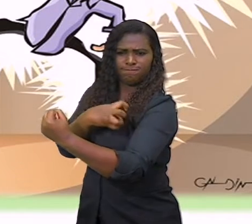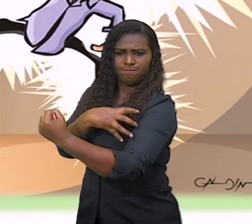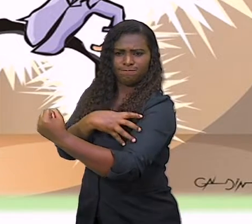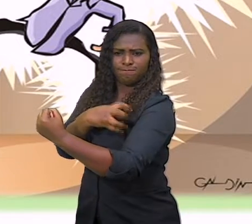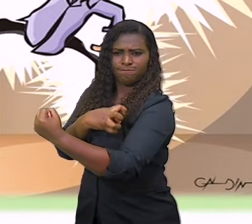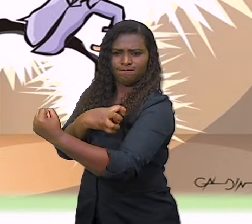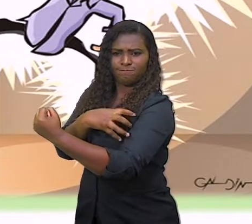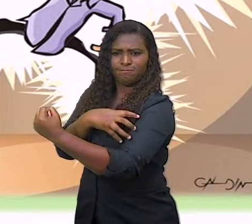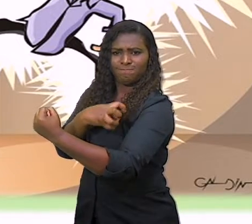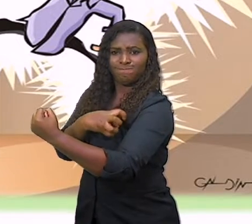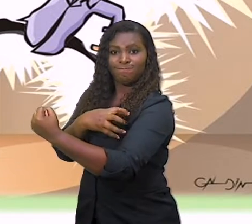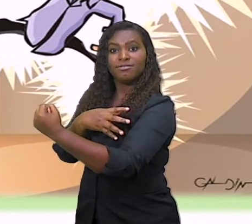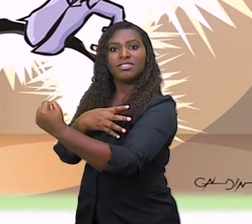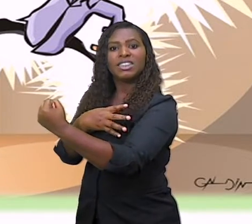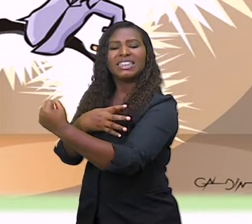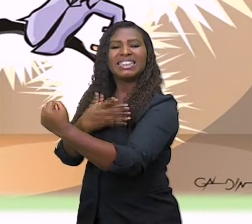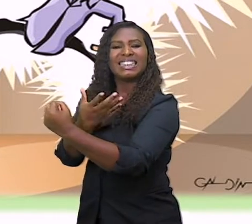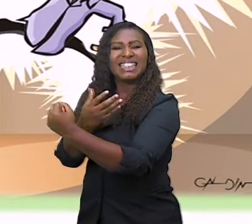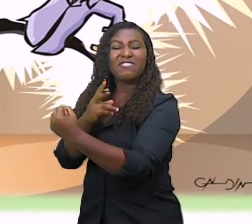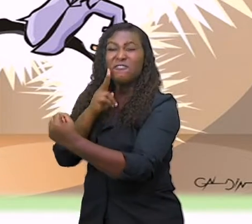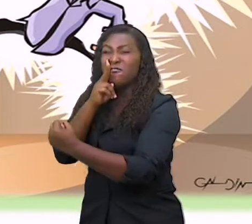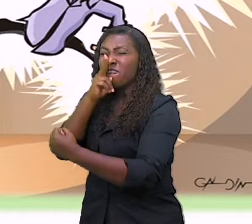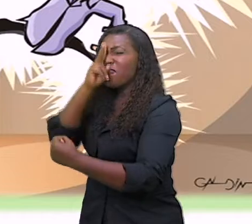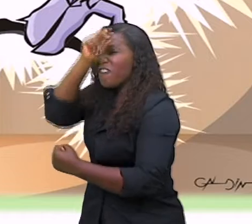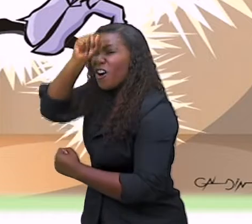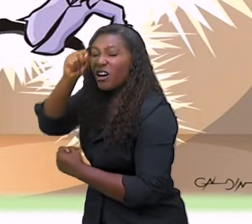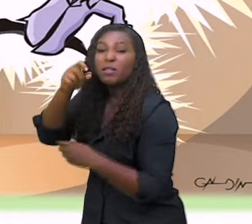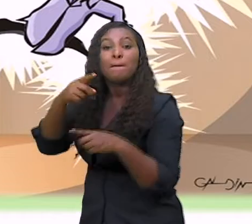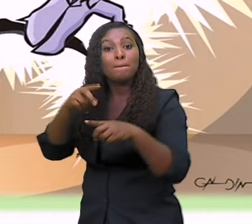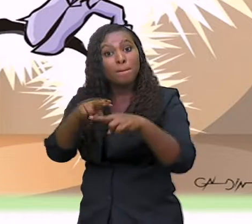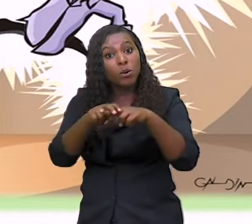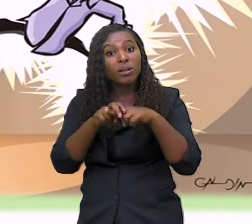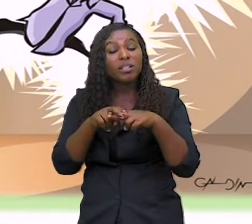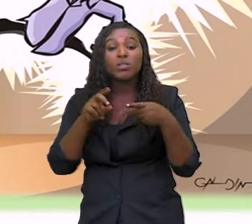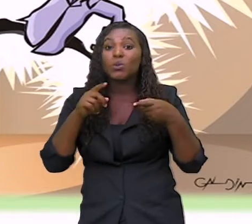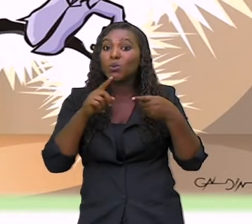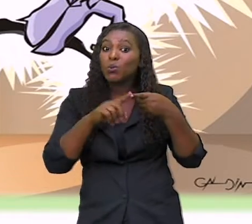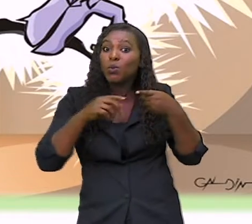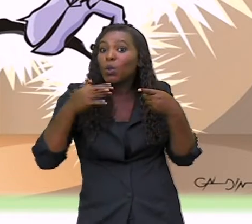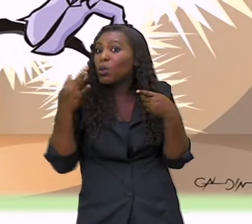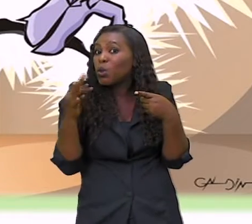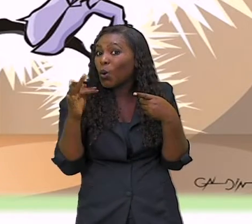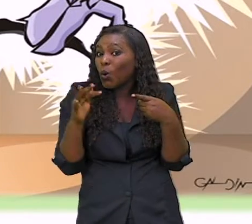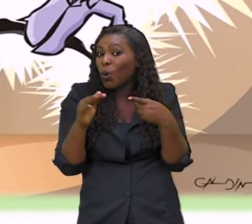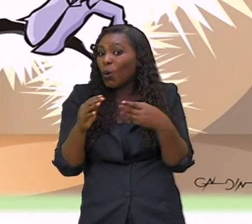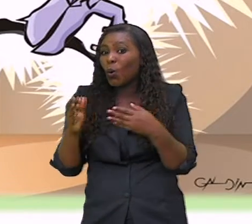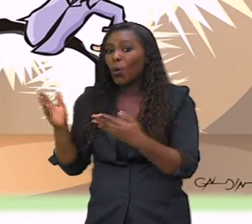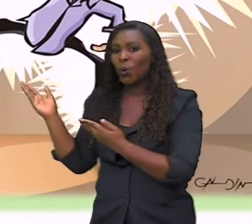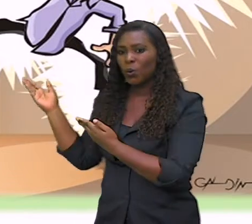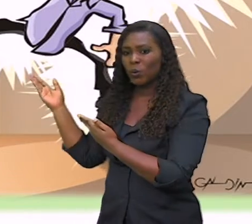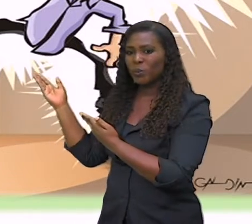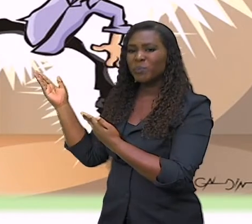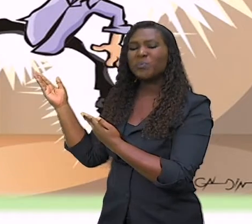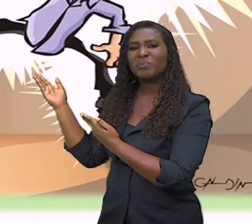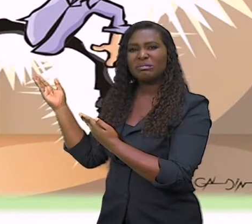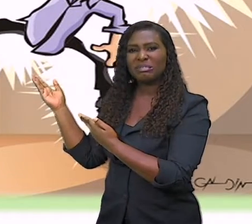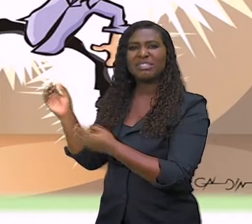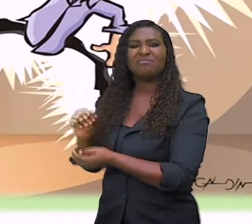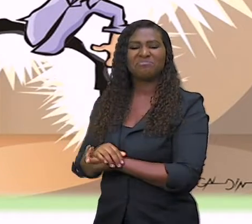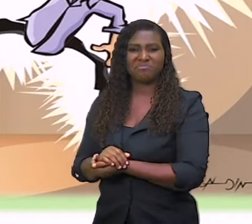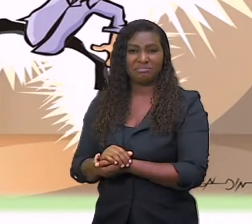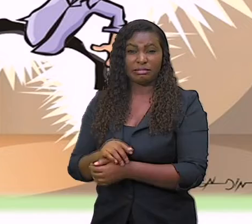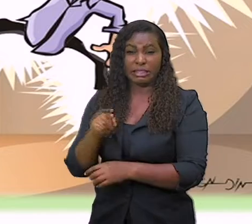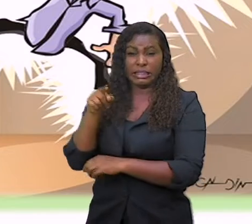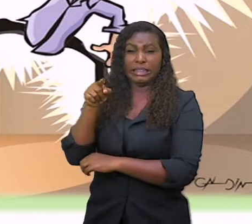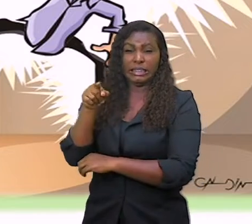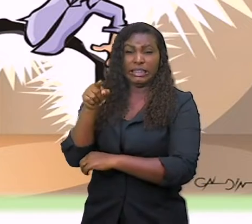violenta contração. E aí a sensação de dor. O que é mesmo isso? Isso é o choque, como o nosso amigo aqui,